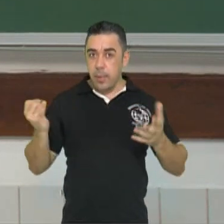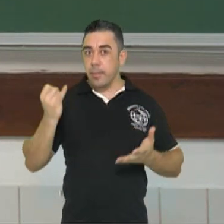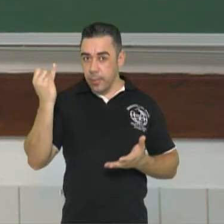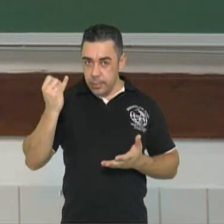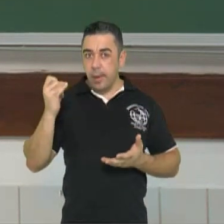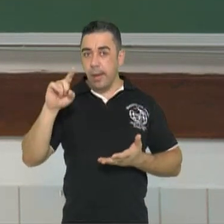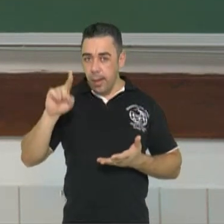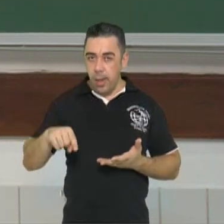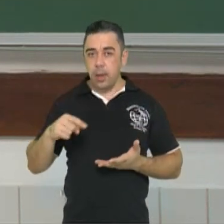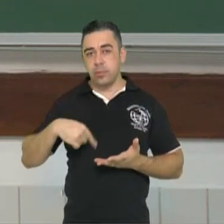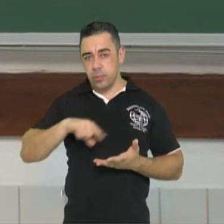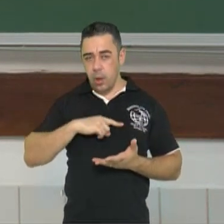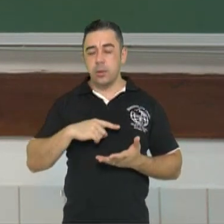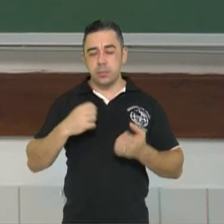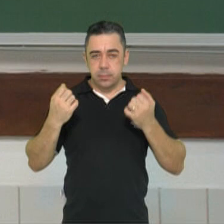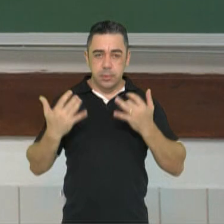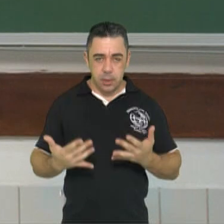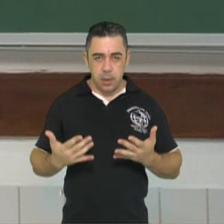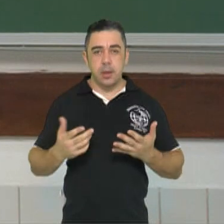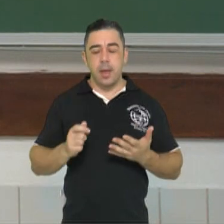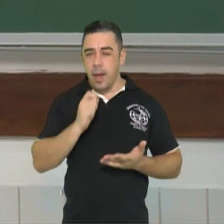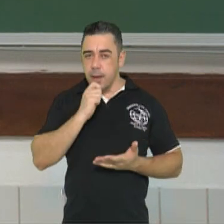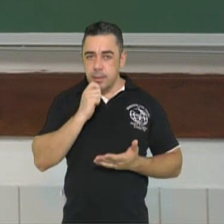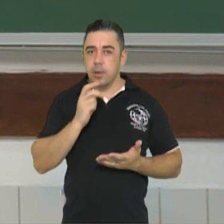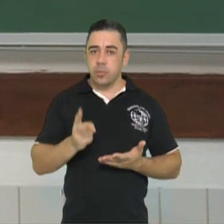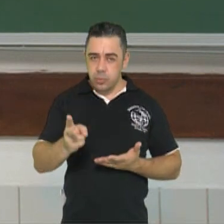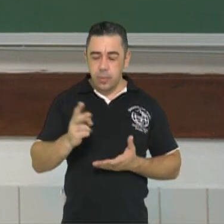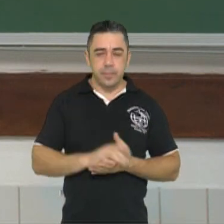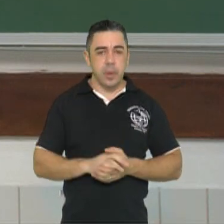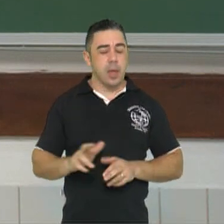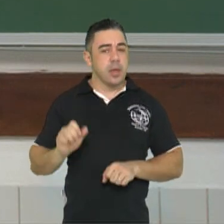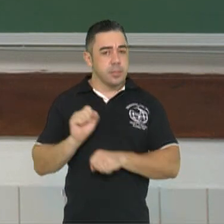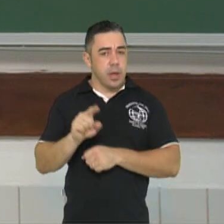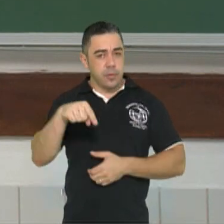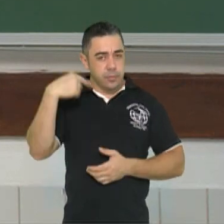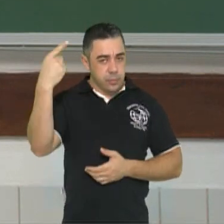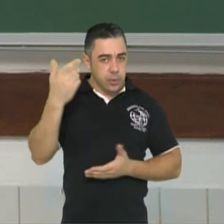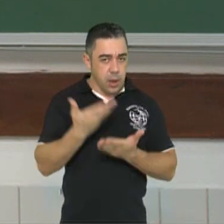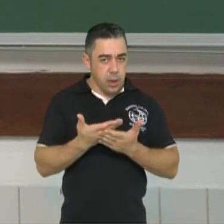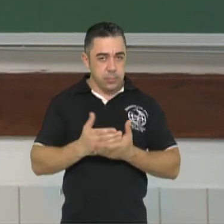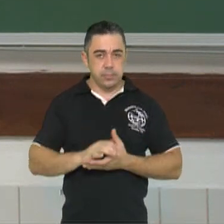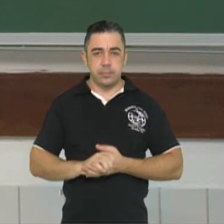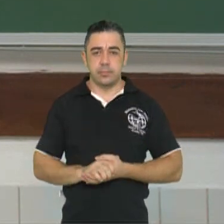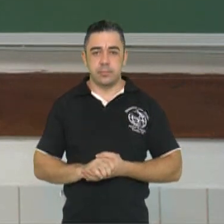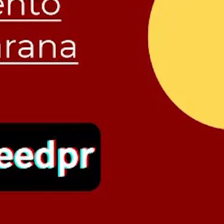É. Por isso que a gente tem falado tanto e ainda tem tanta coisa para falar. Eu espero vocês na próxima aula.